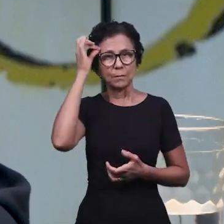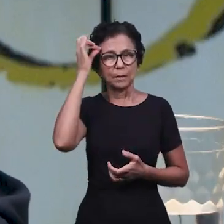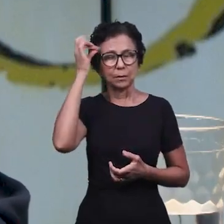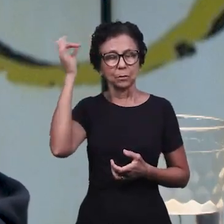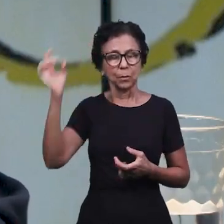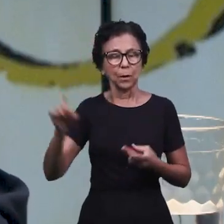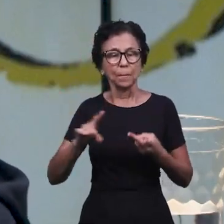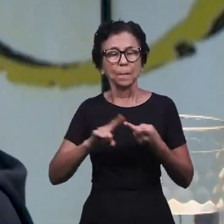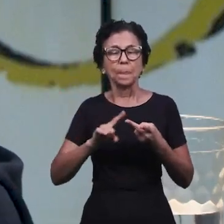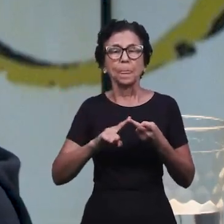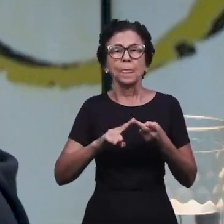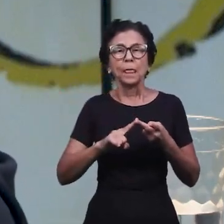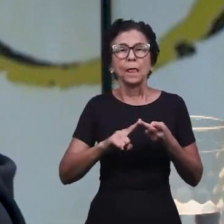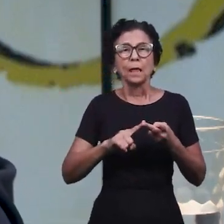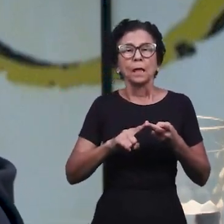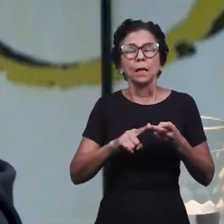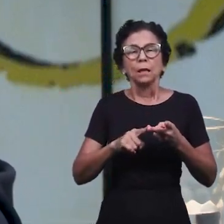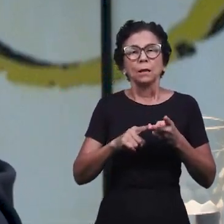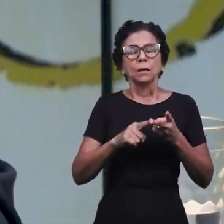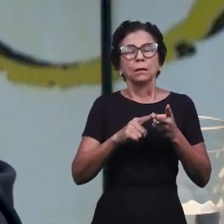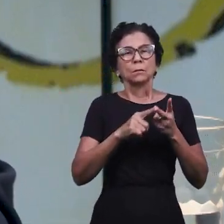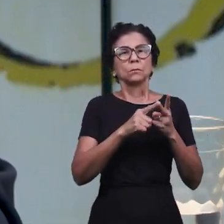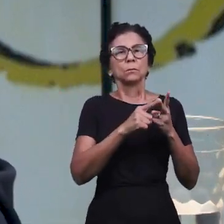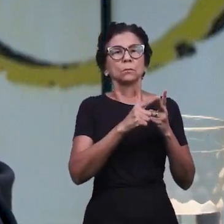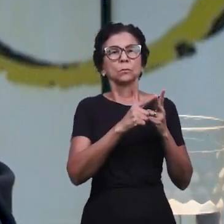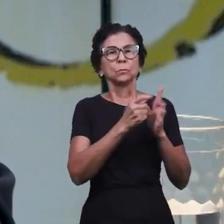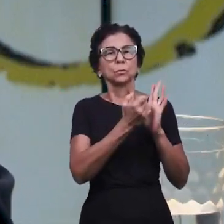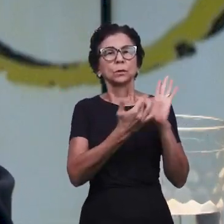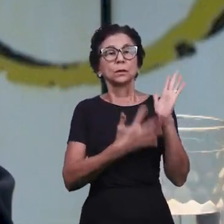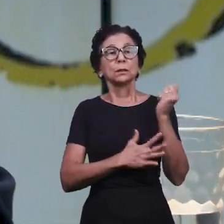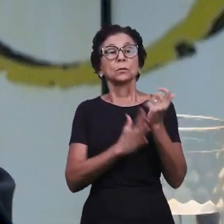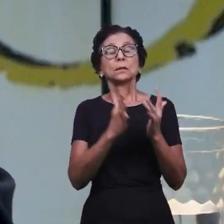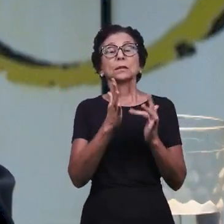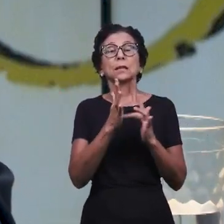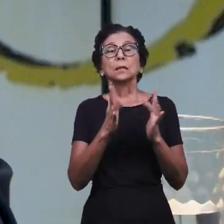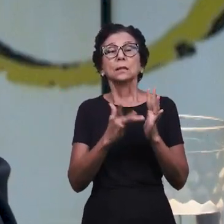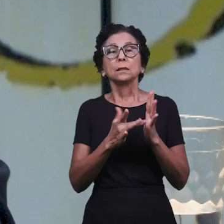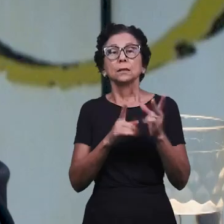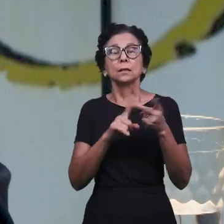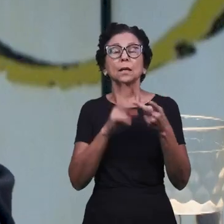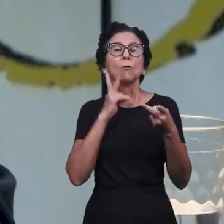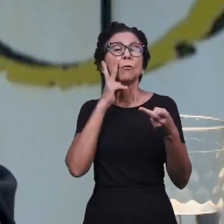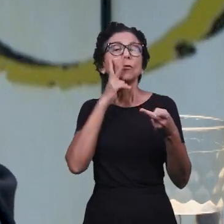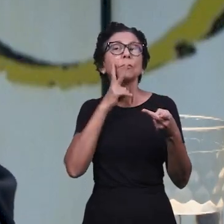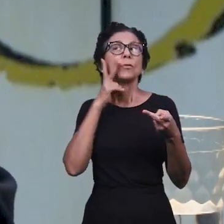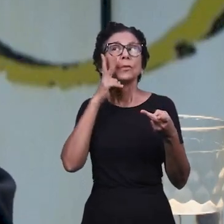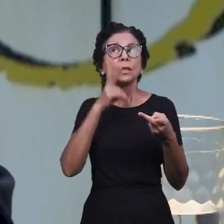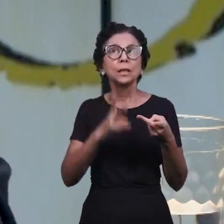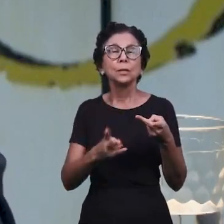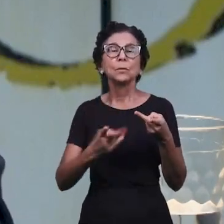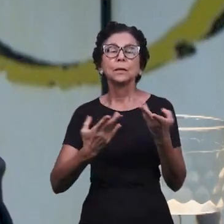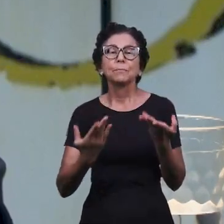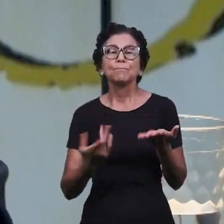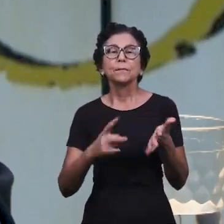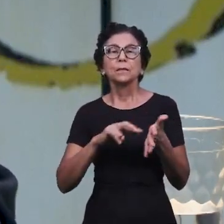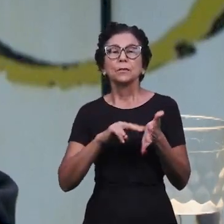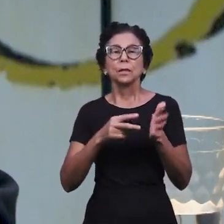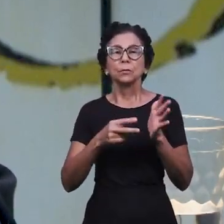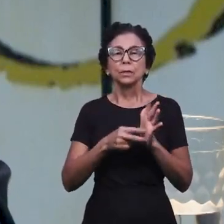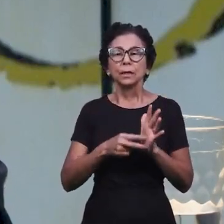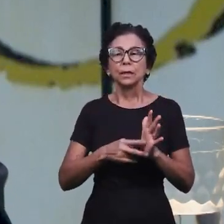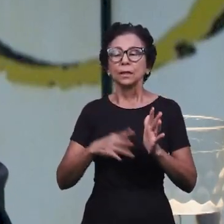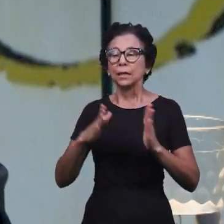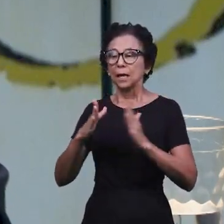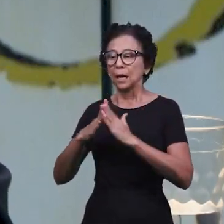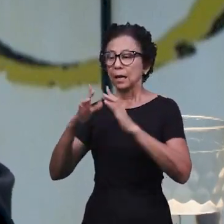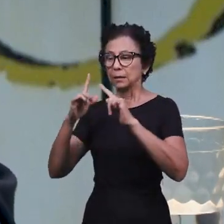no meu sangue, ele estava falando exatamente na maneira como a igreja ia vencer, porque a igreja ia ter vida. O sangue